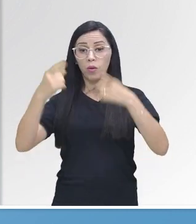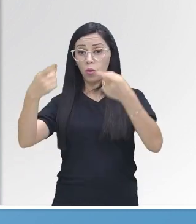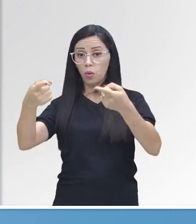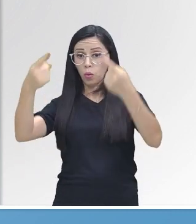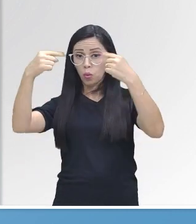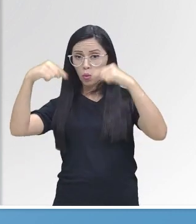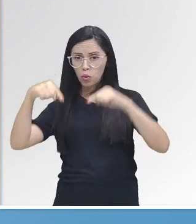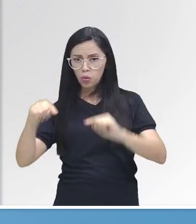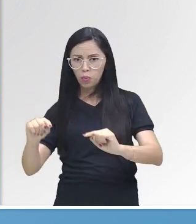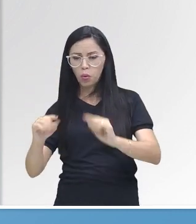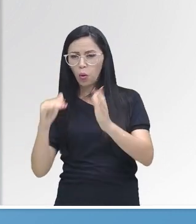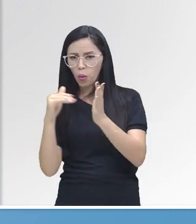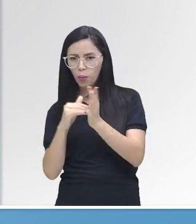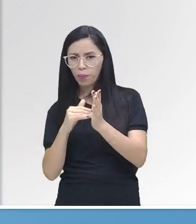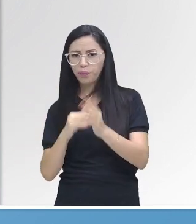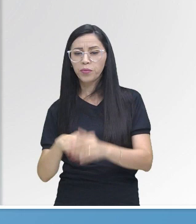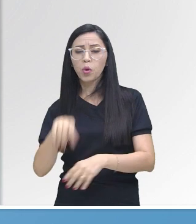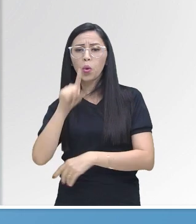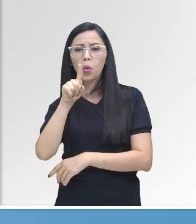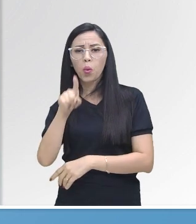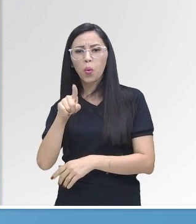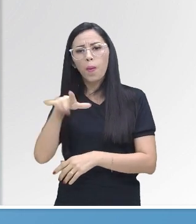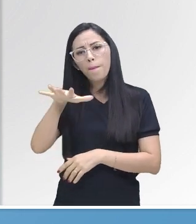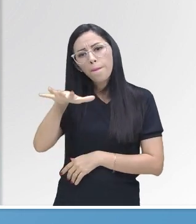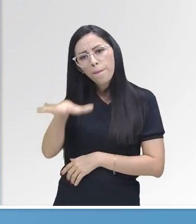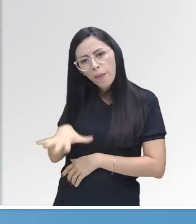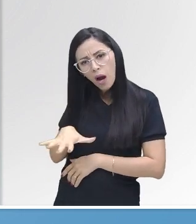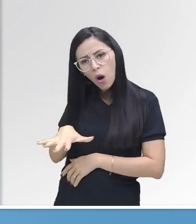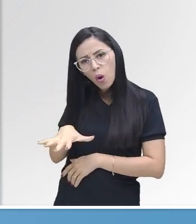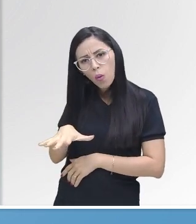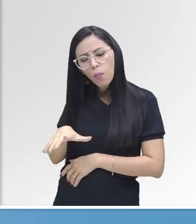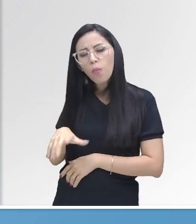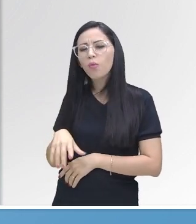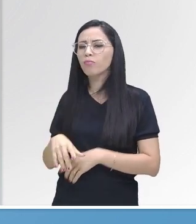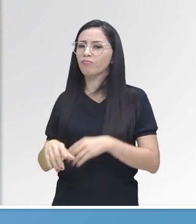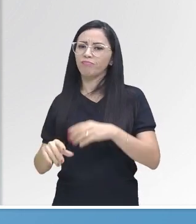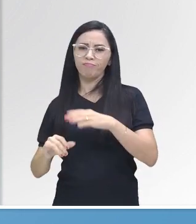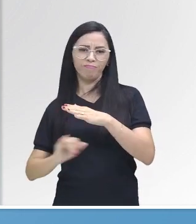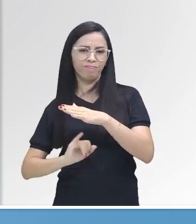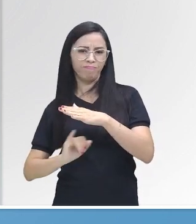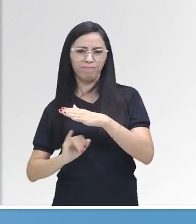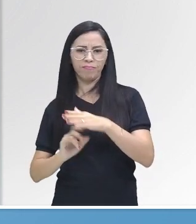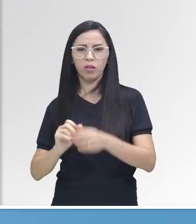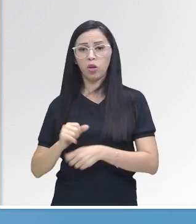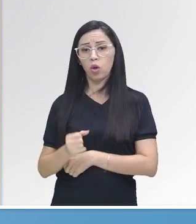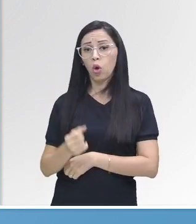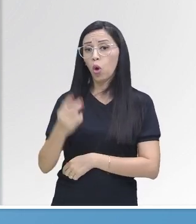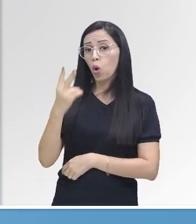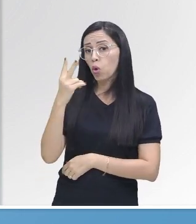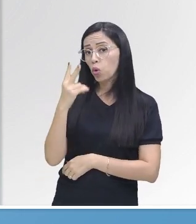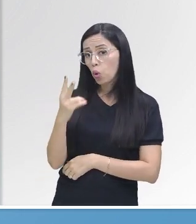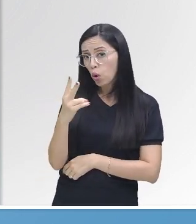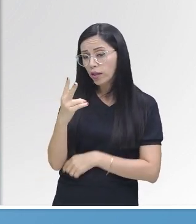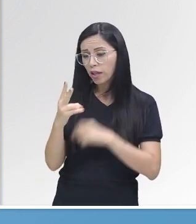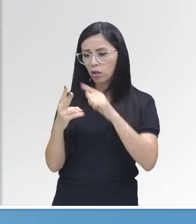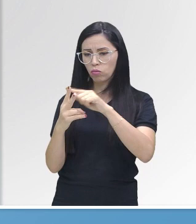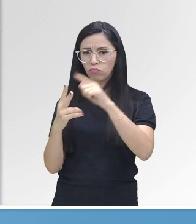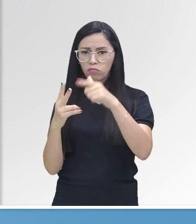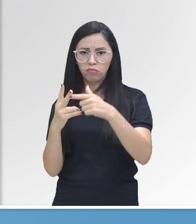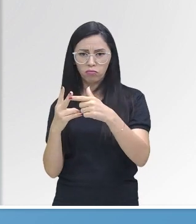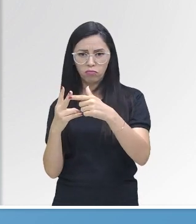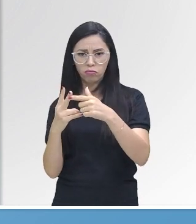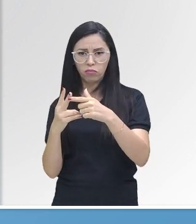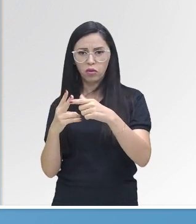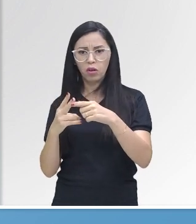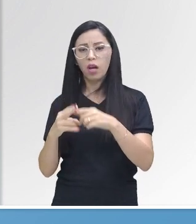nosso último. Um palmo é padronizado? Não. 2 dedos indicadores? Também não.